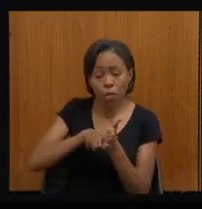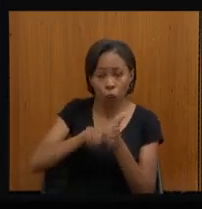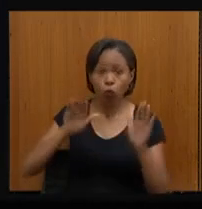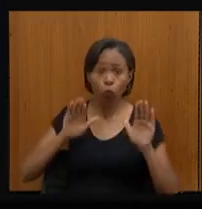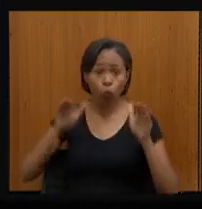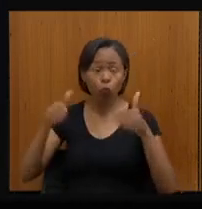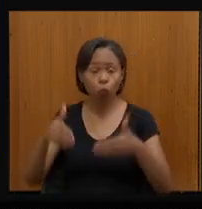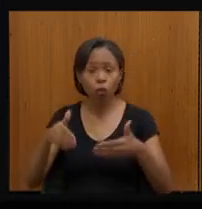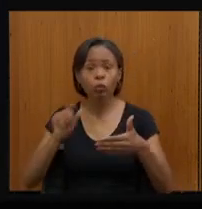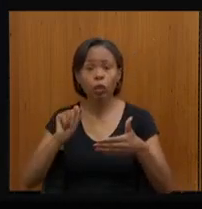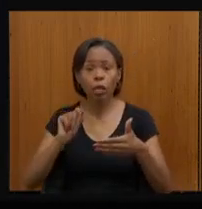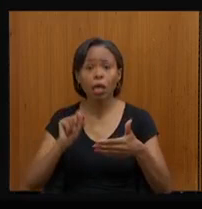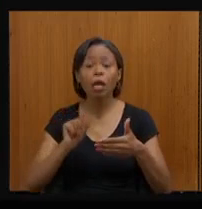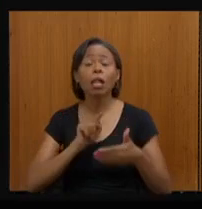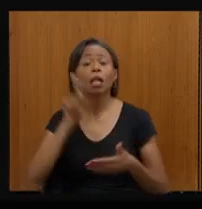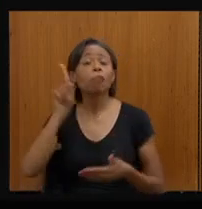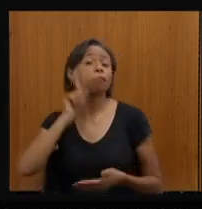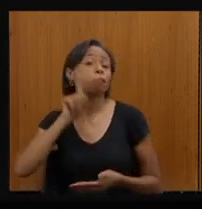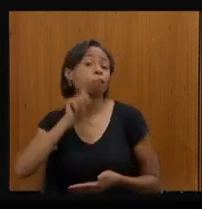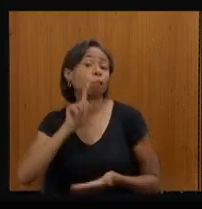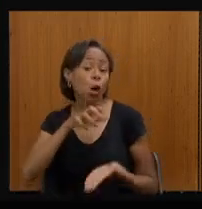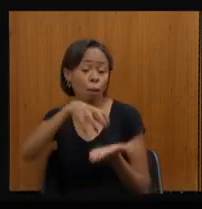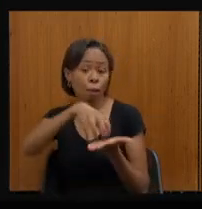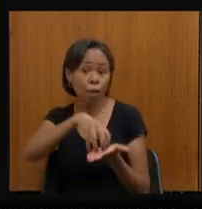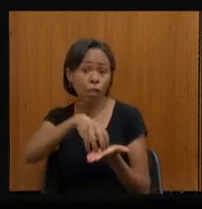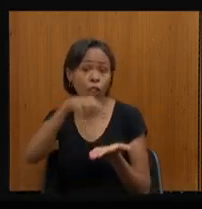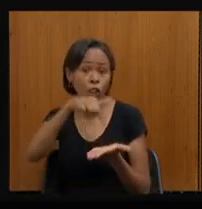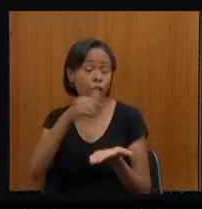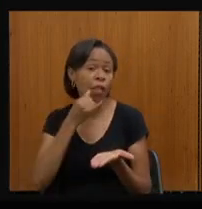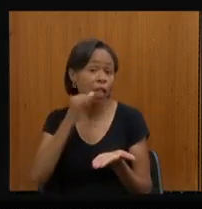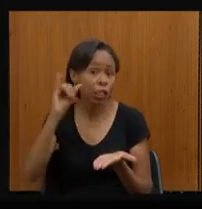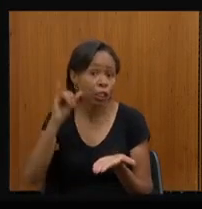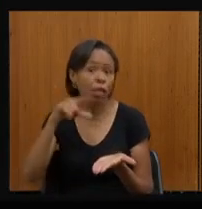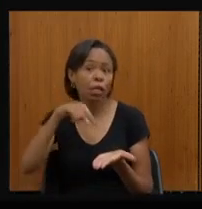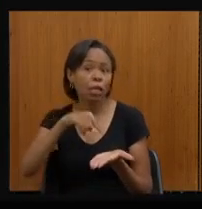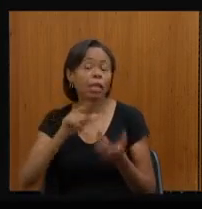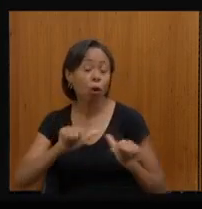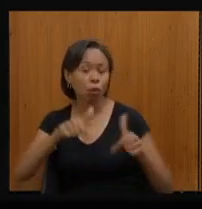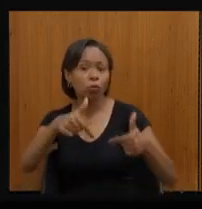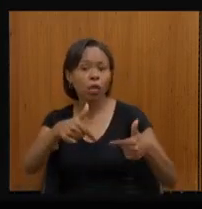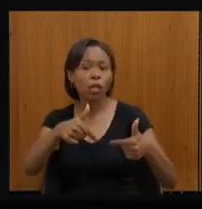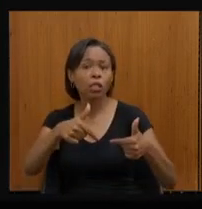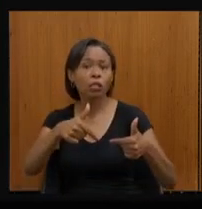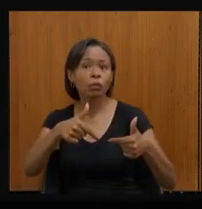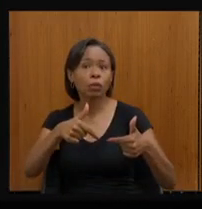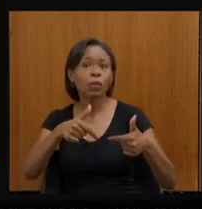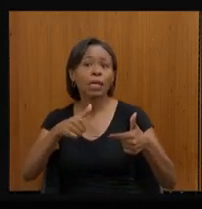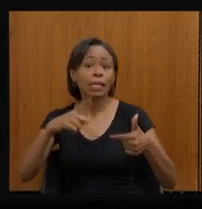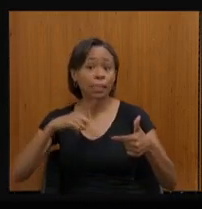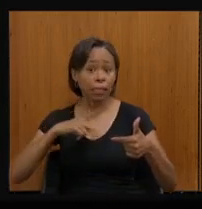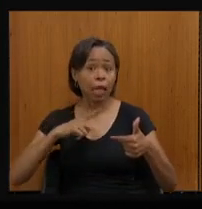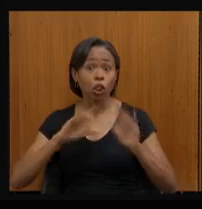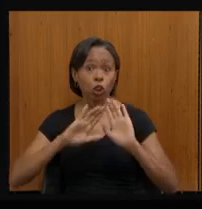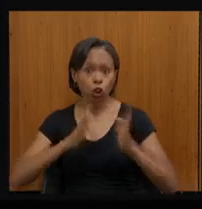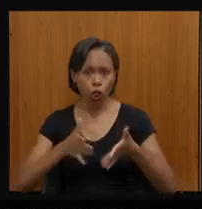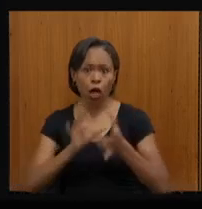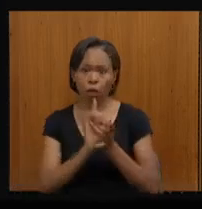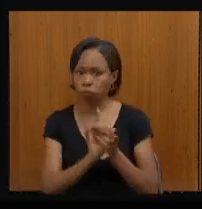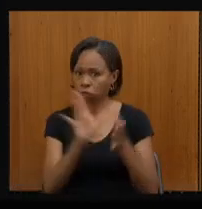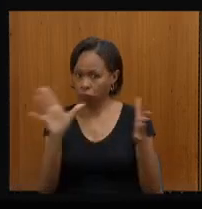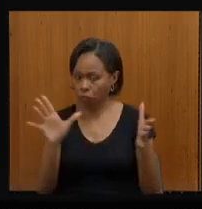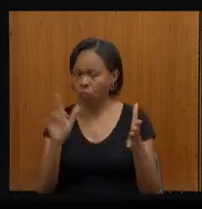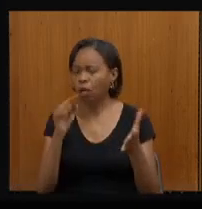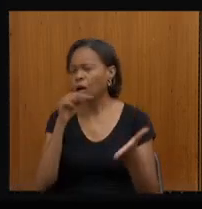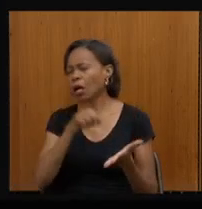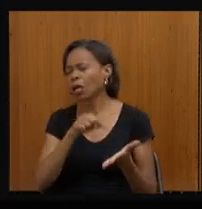então o departamento de energia dos Estados Unidos a iniciativa que já foi lançado chama Rádio Energy Sport e